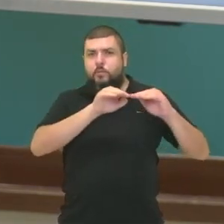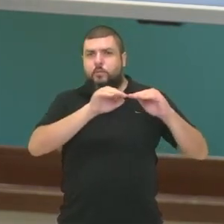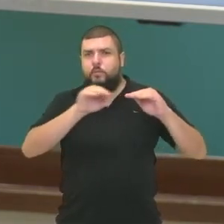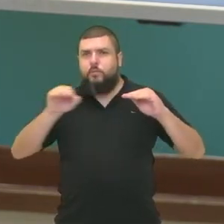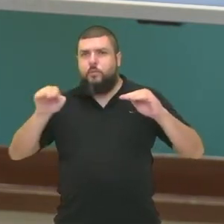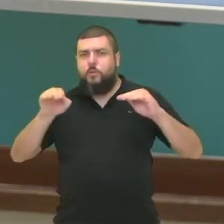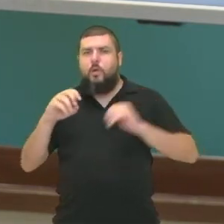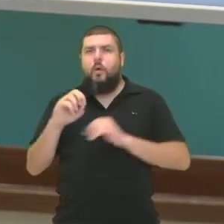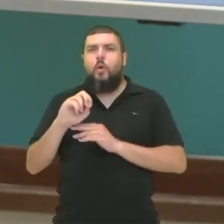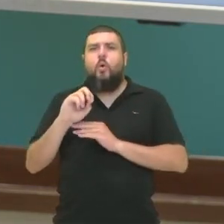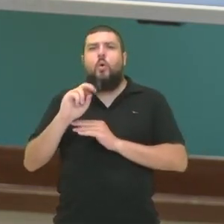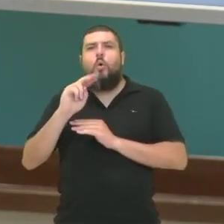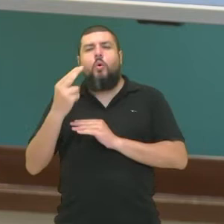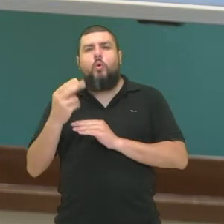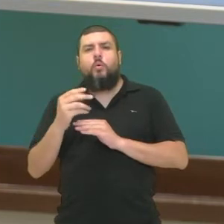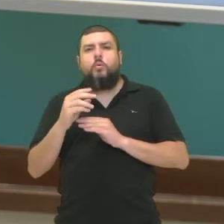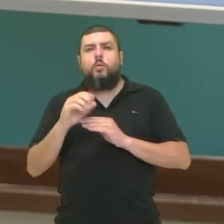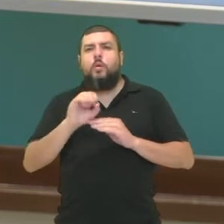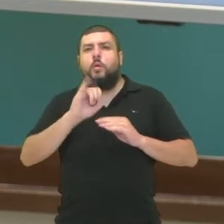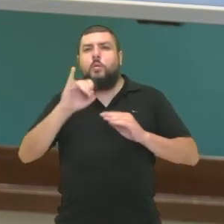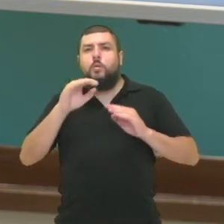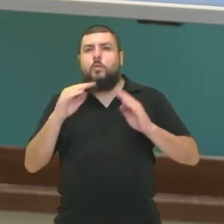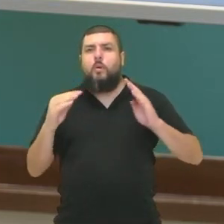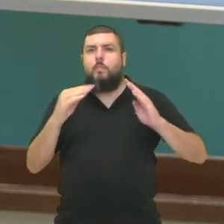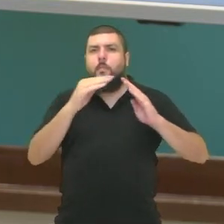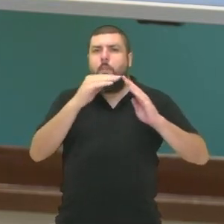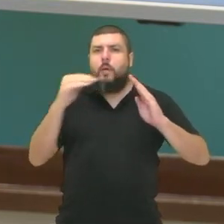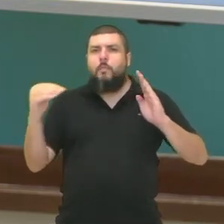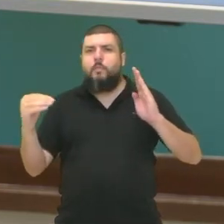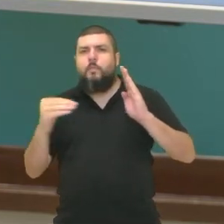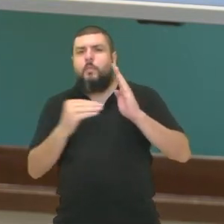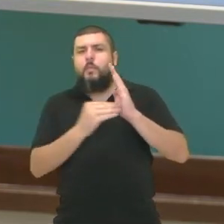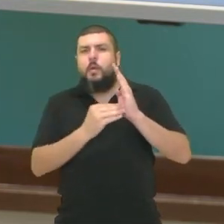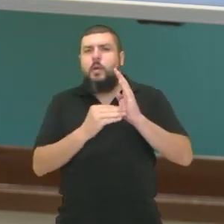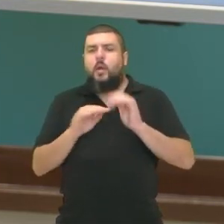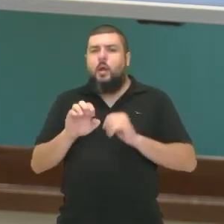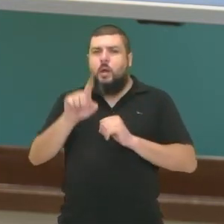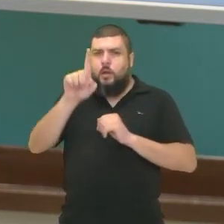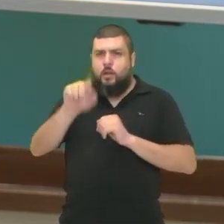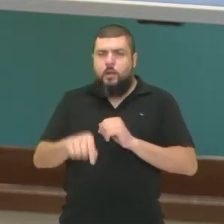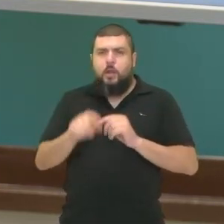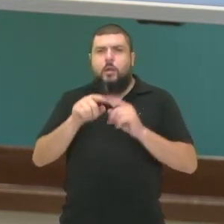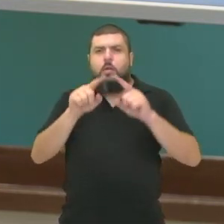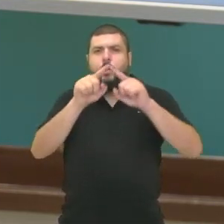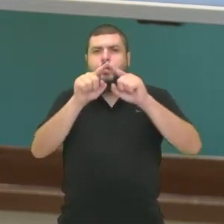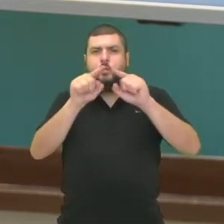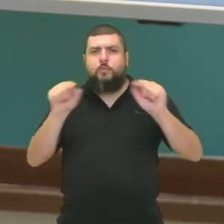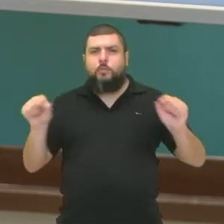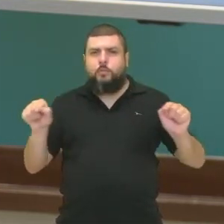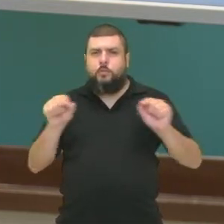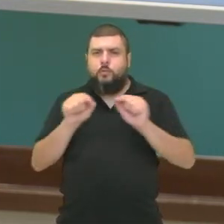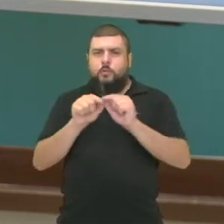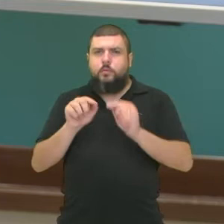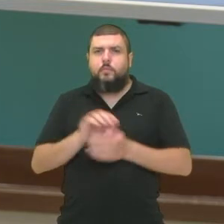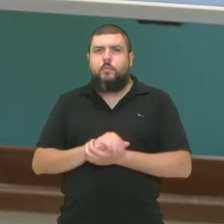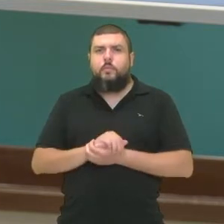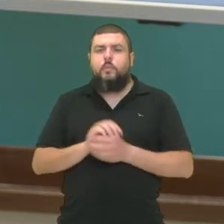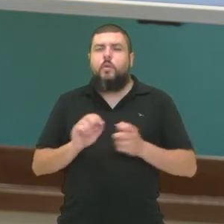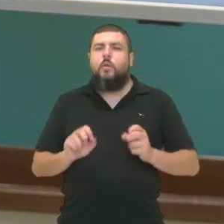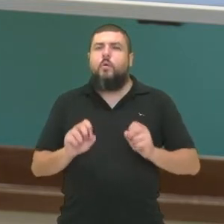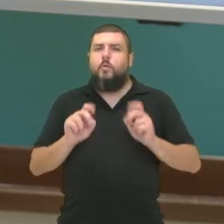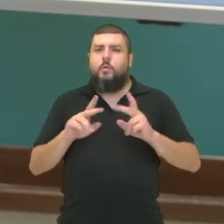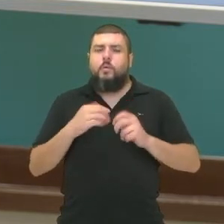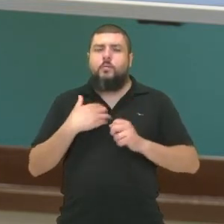o são, significa que eles são um triângulo, que a gente sabe que os triângulos são extremamente